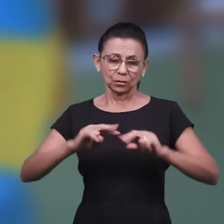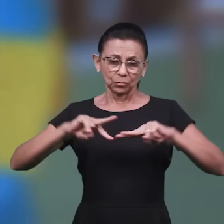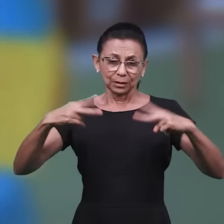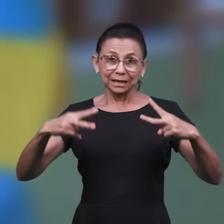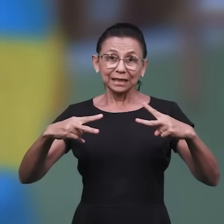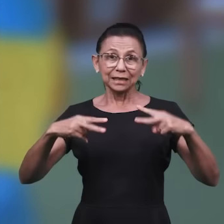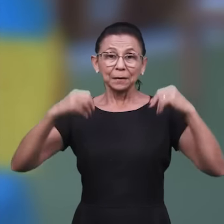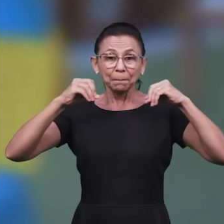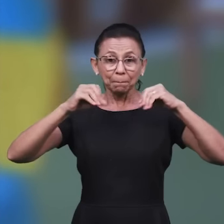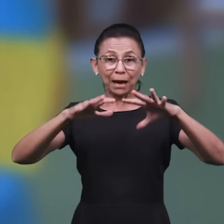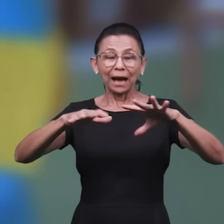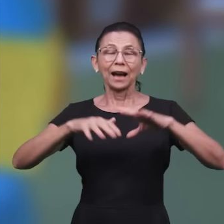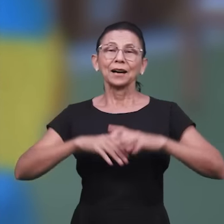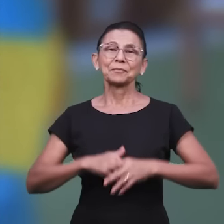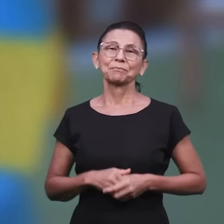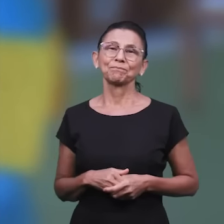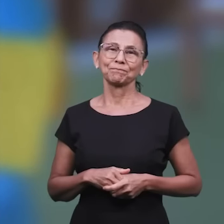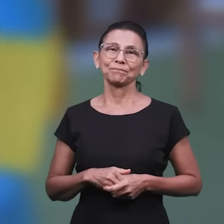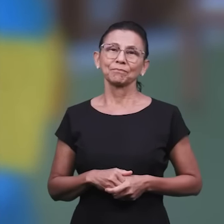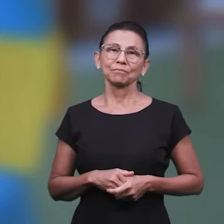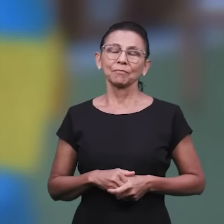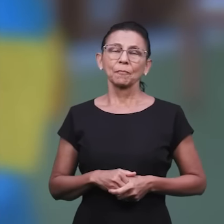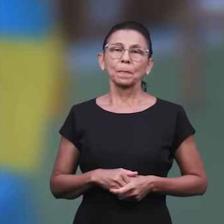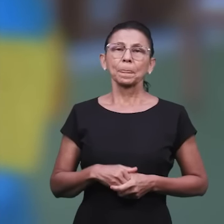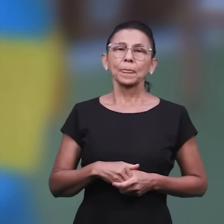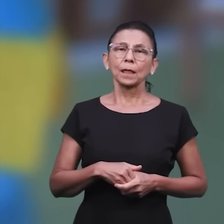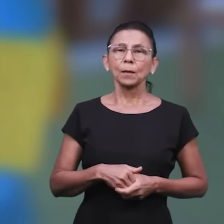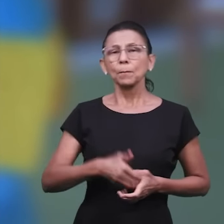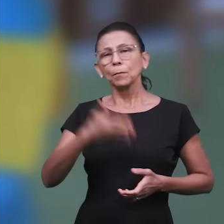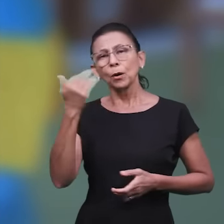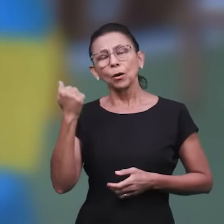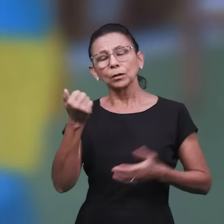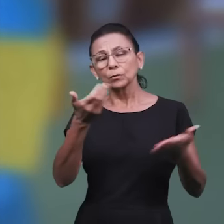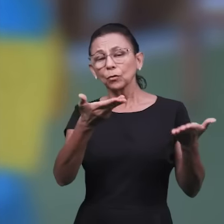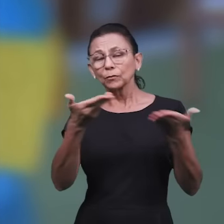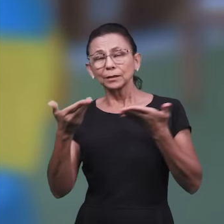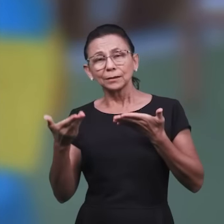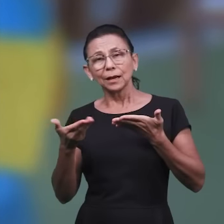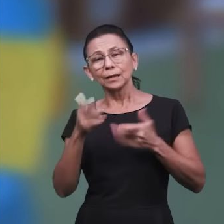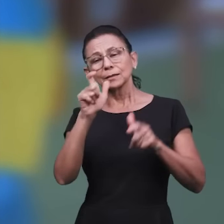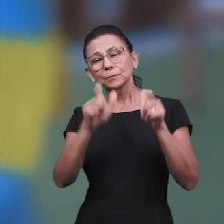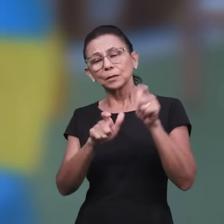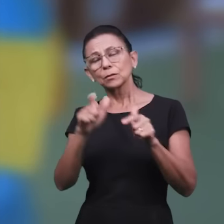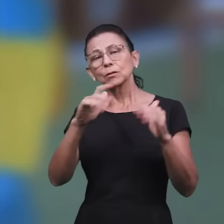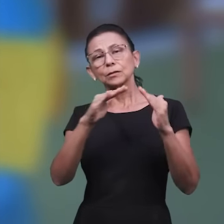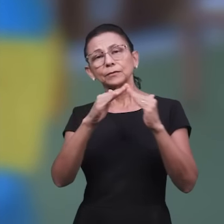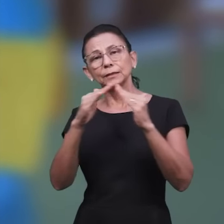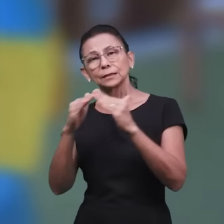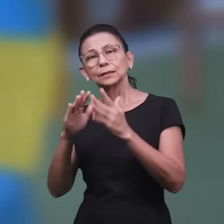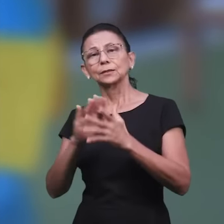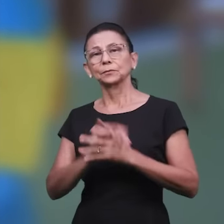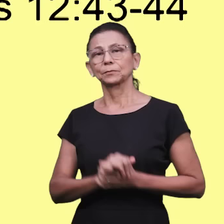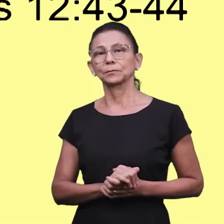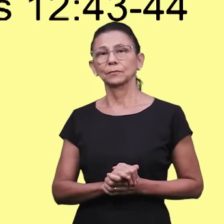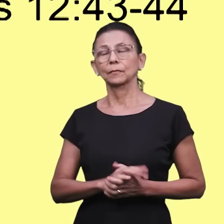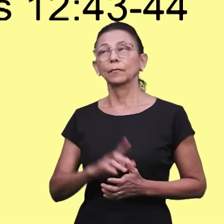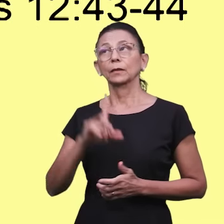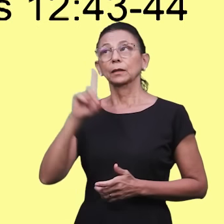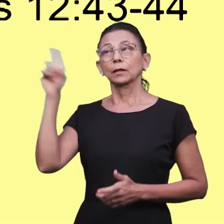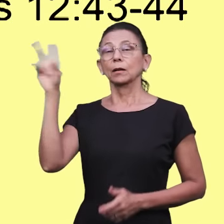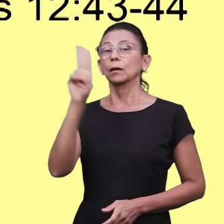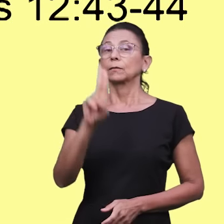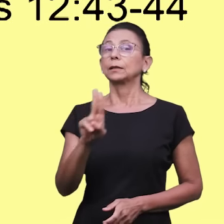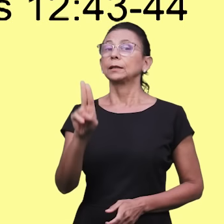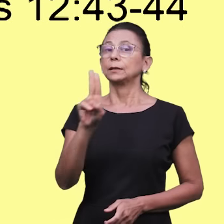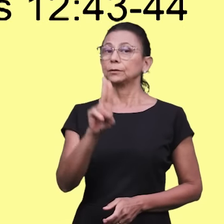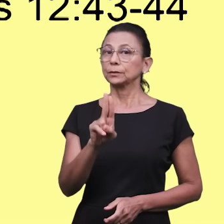os convites. Certamente o Senhor vai usar a nossa vida com poder, como vasos